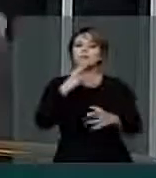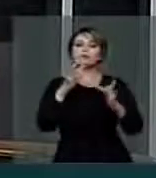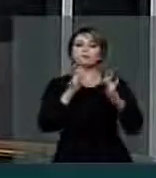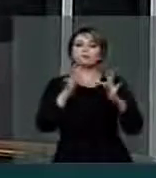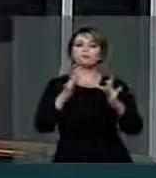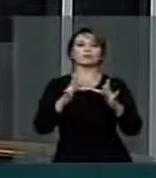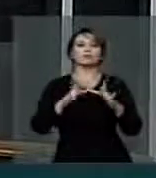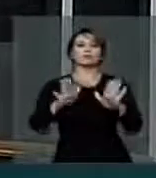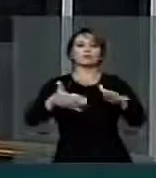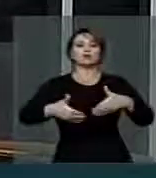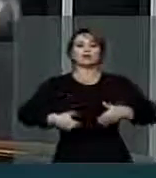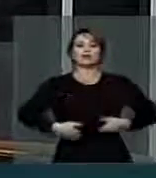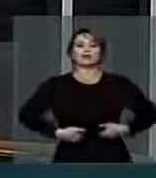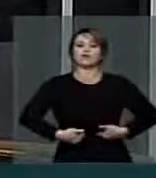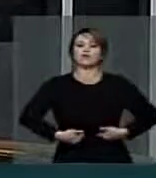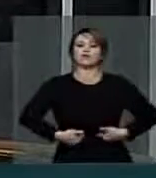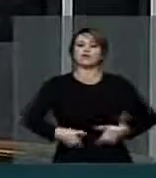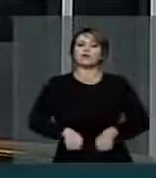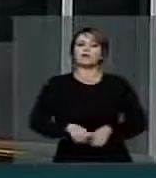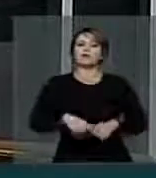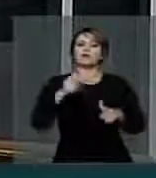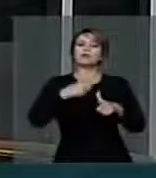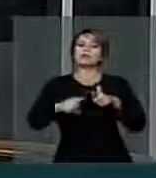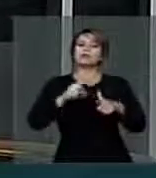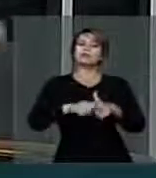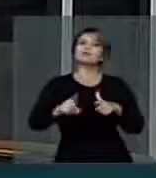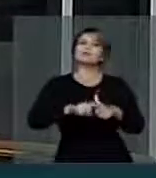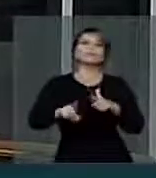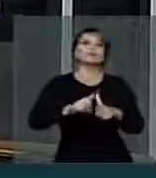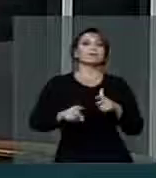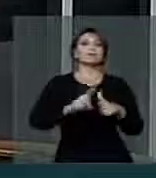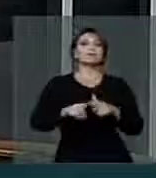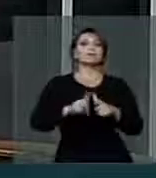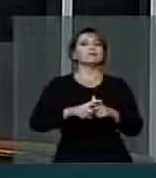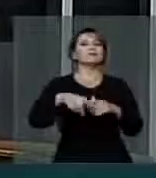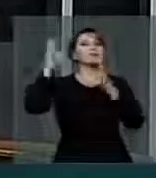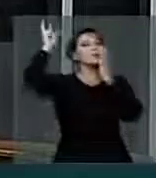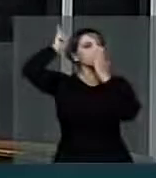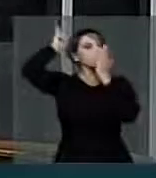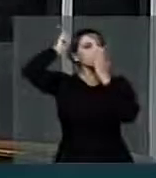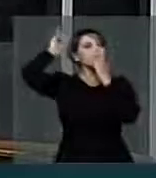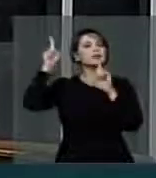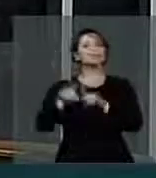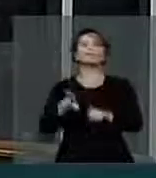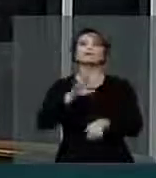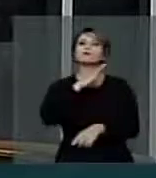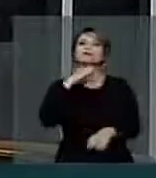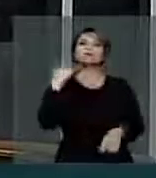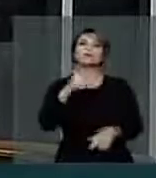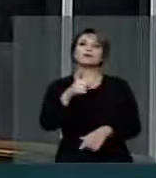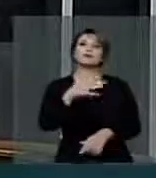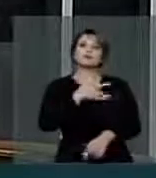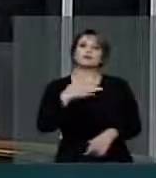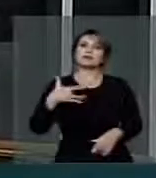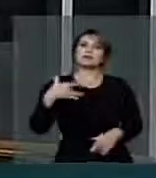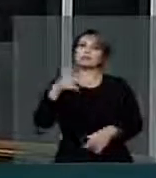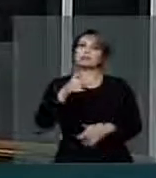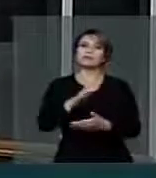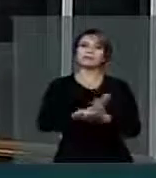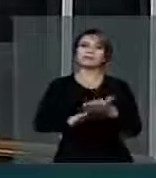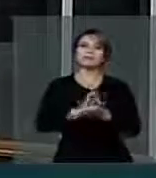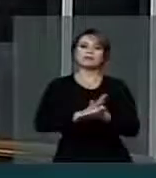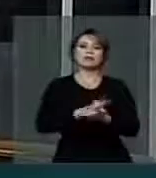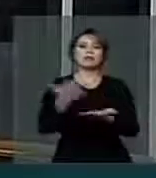é fome, é calamidade, é indígena morrendo sem saúde e agora morrendo